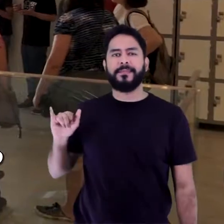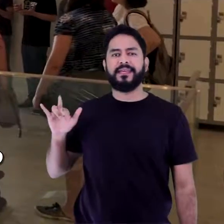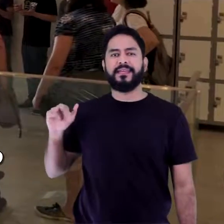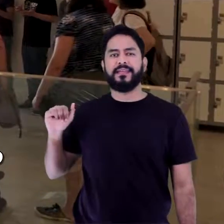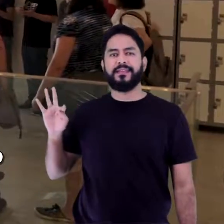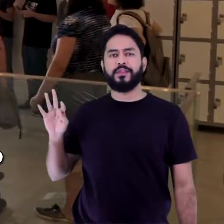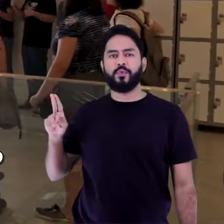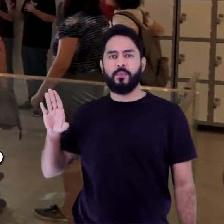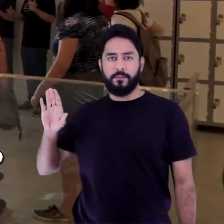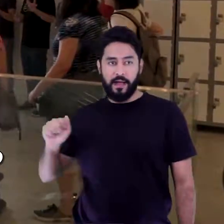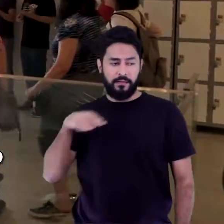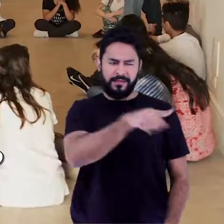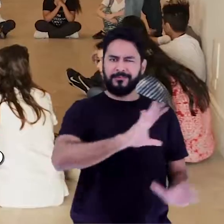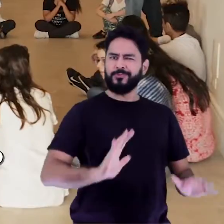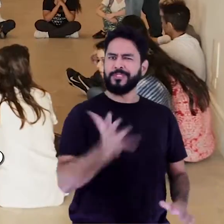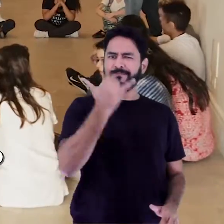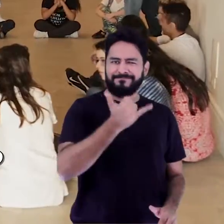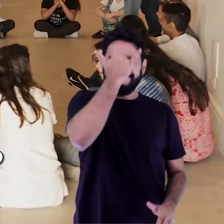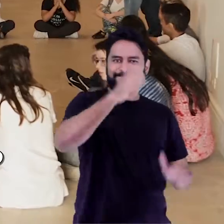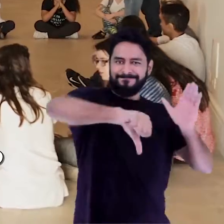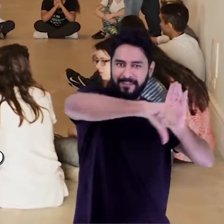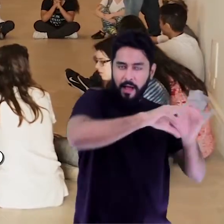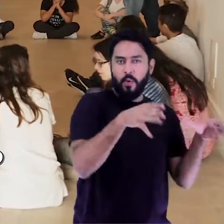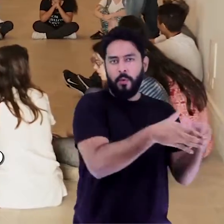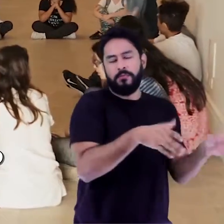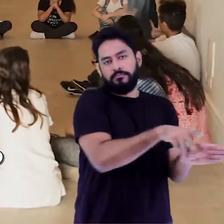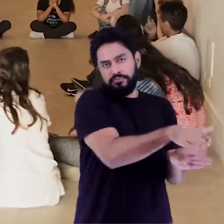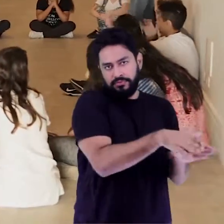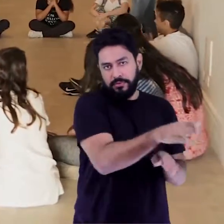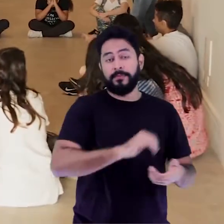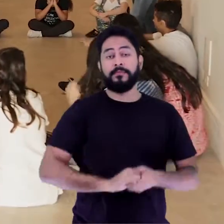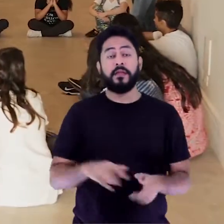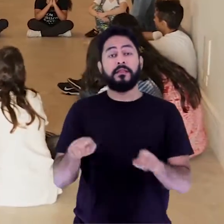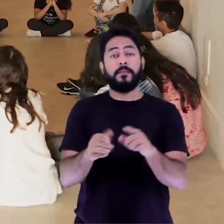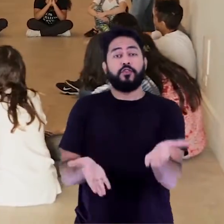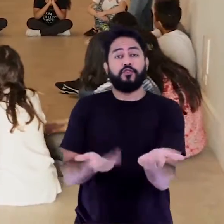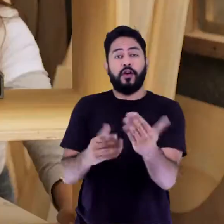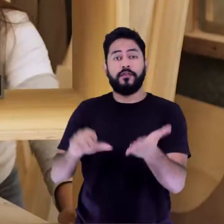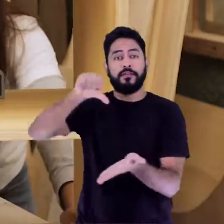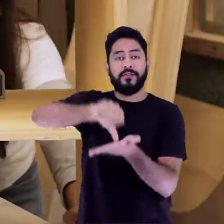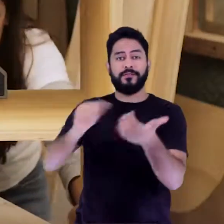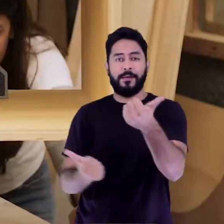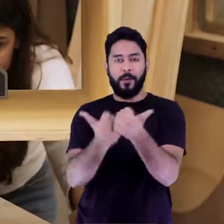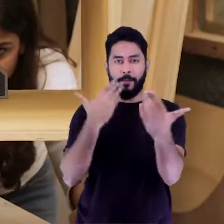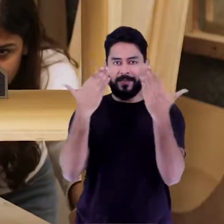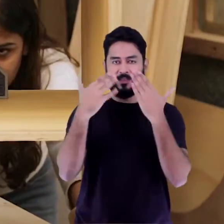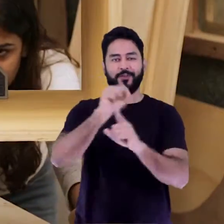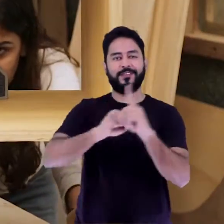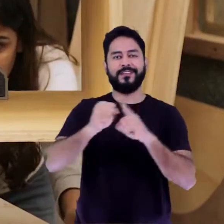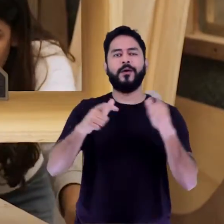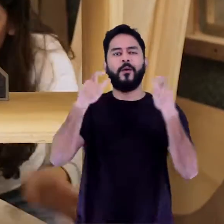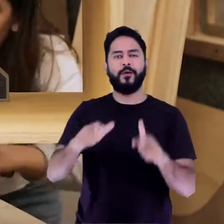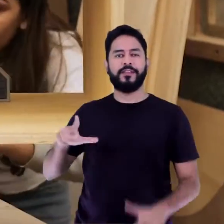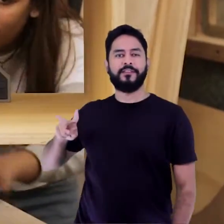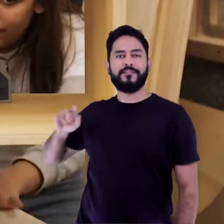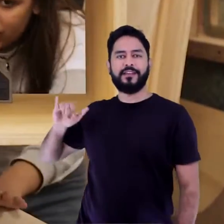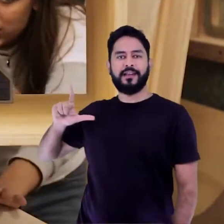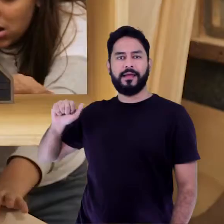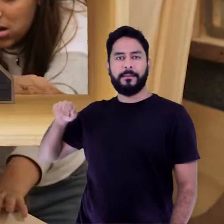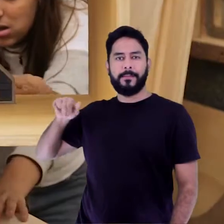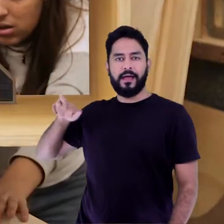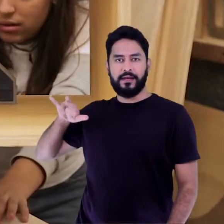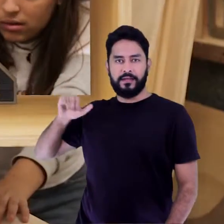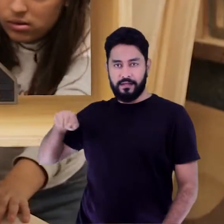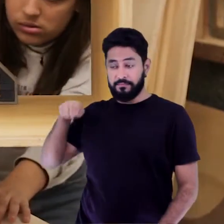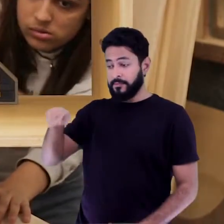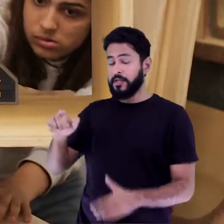Pirituba, jovens do Centro de Apoio Psicossocial Vila Maria e jovens do Instituto Celi, que é um colégio bilíngue português